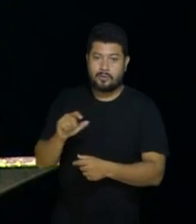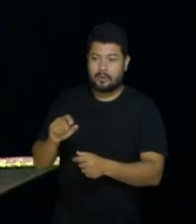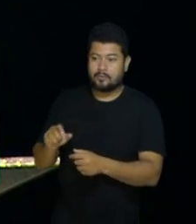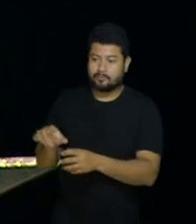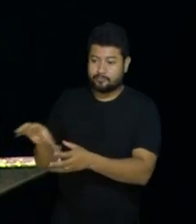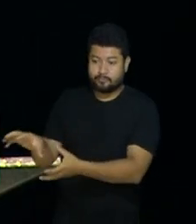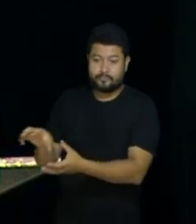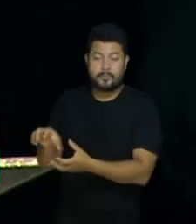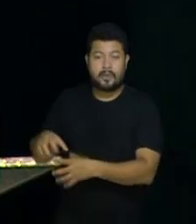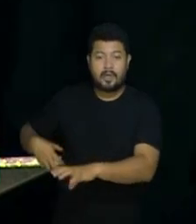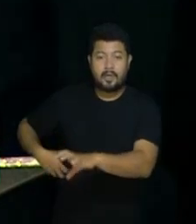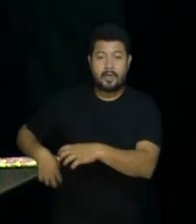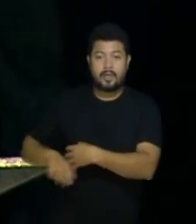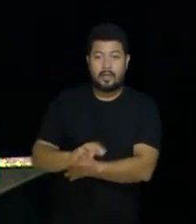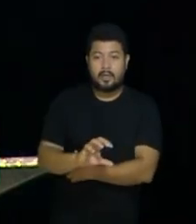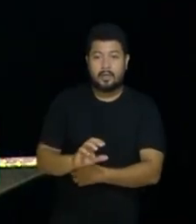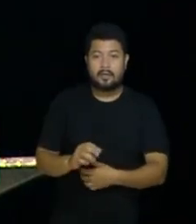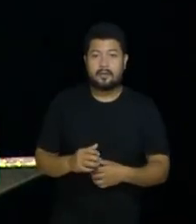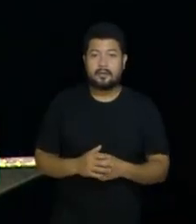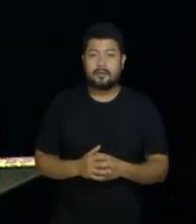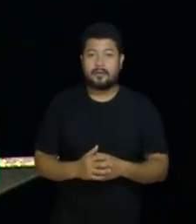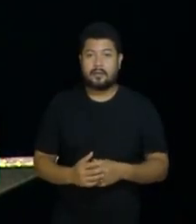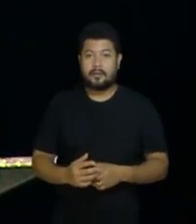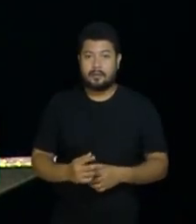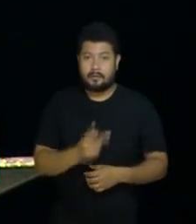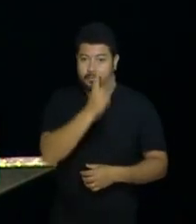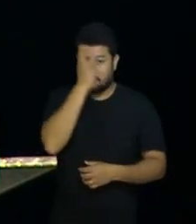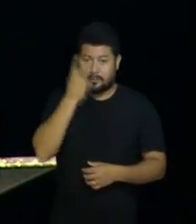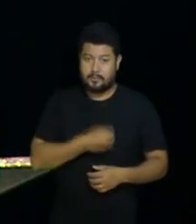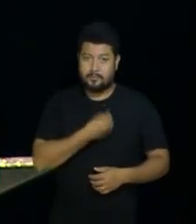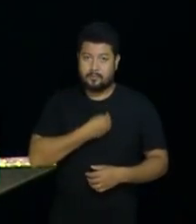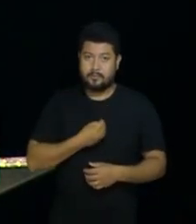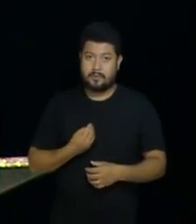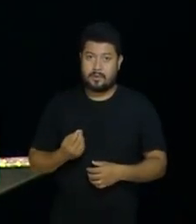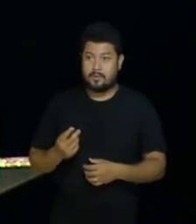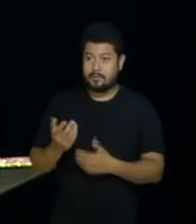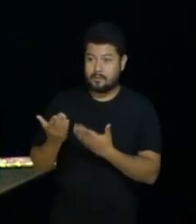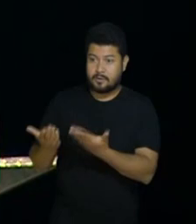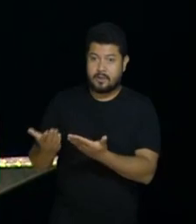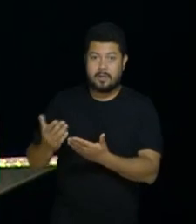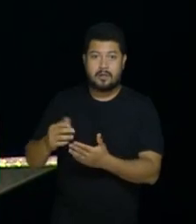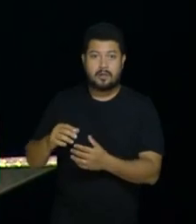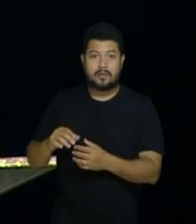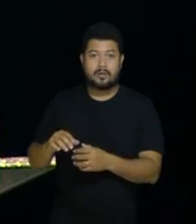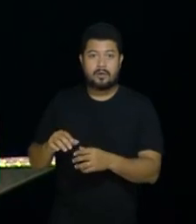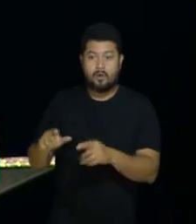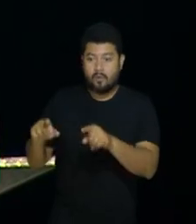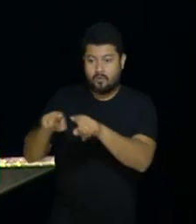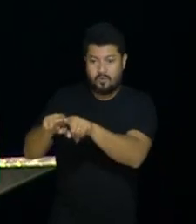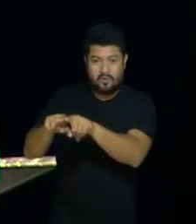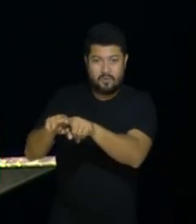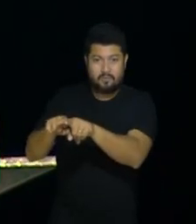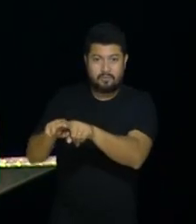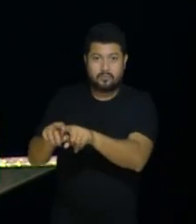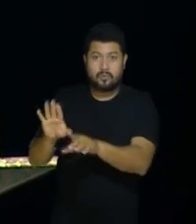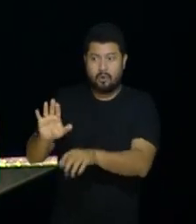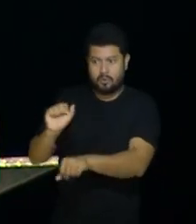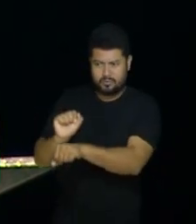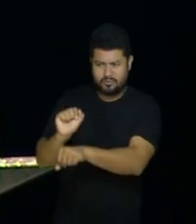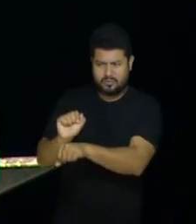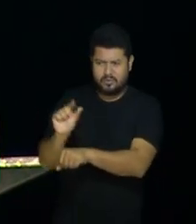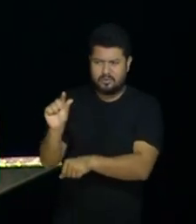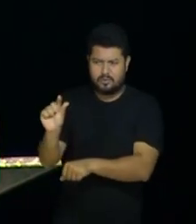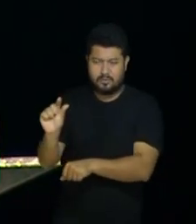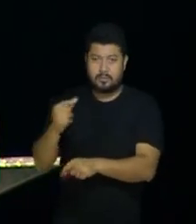A pessoa viva, inclusive citou o exemplo de um irmão que ia doar e foi dito, olha, segura isso aí como um plano B, porque